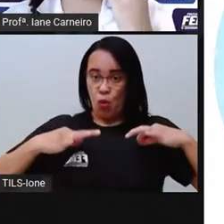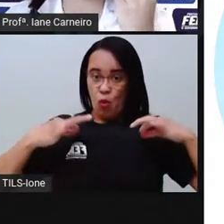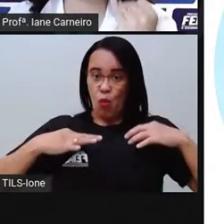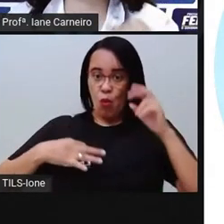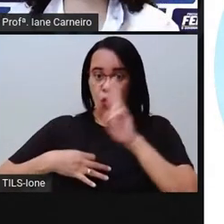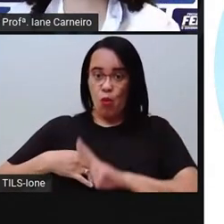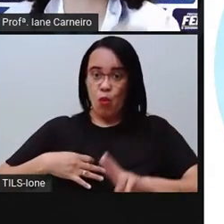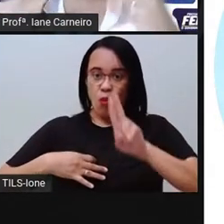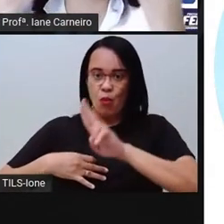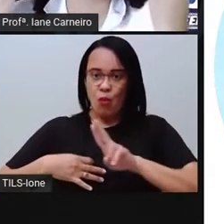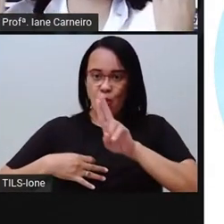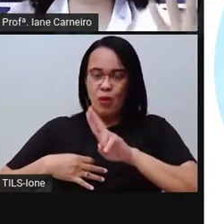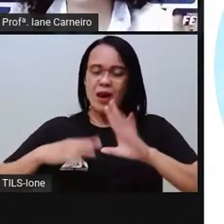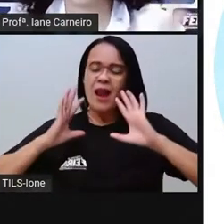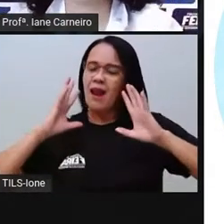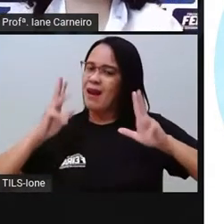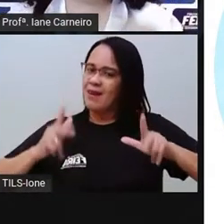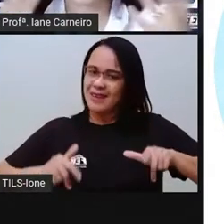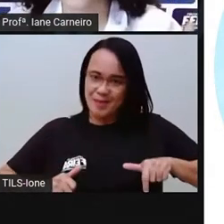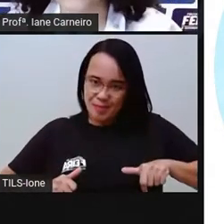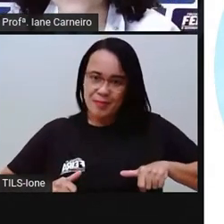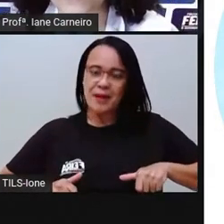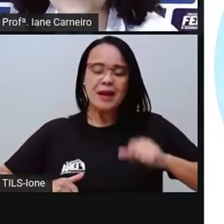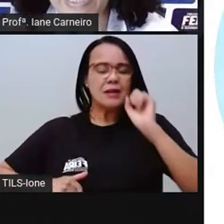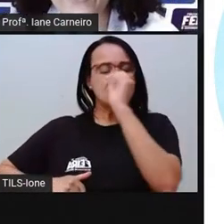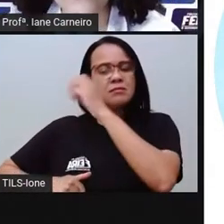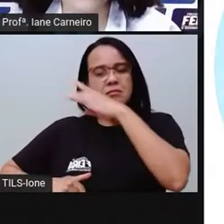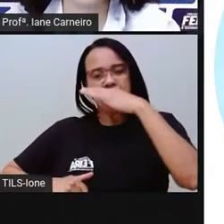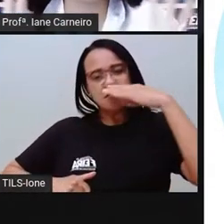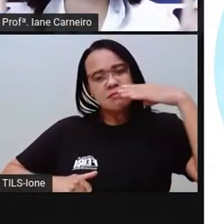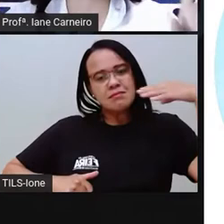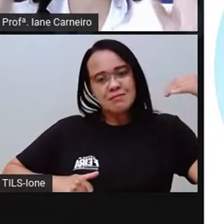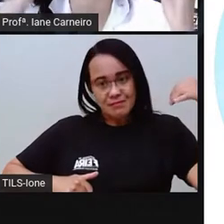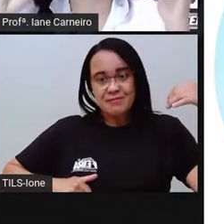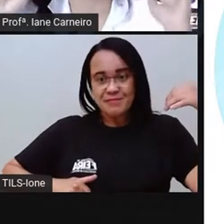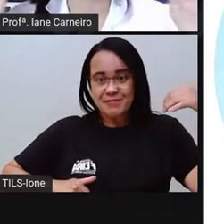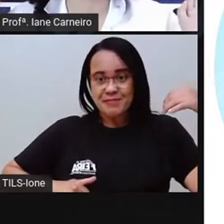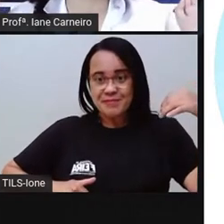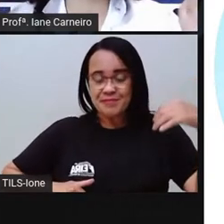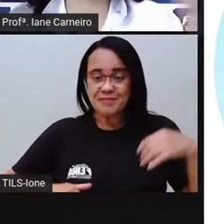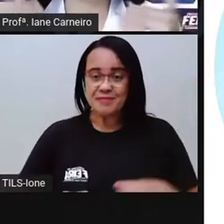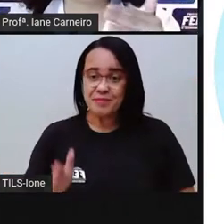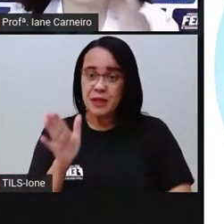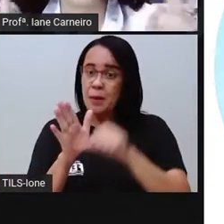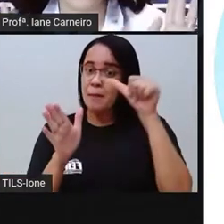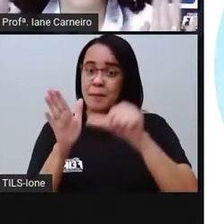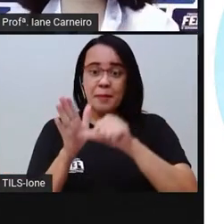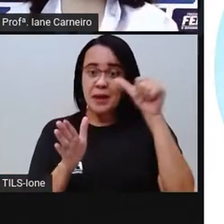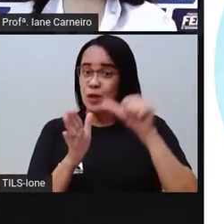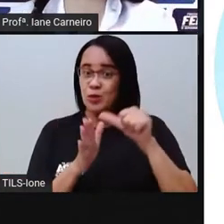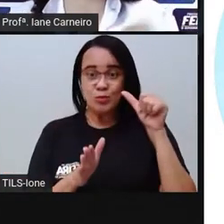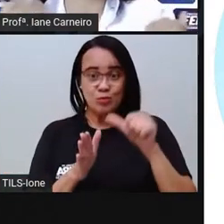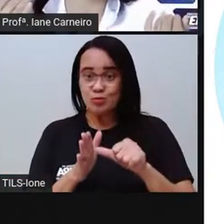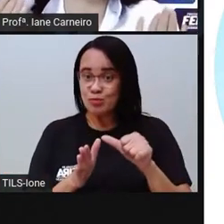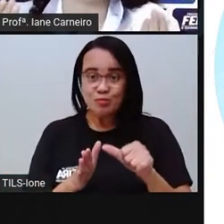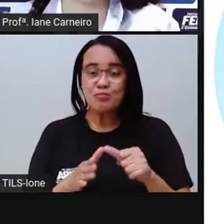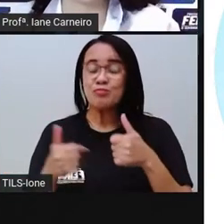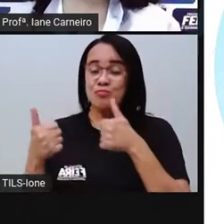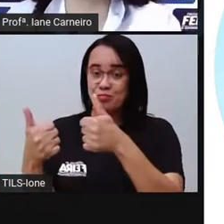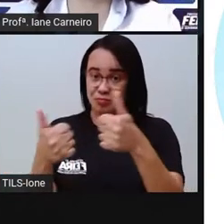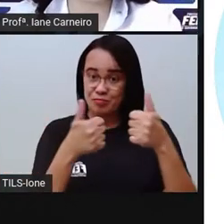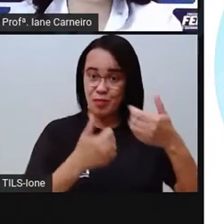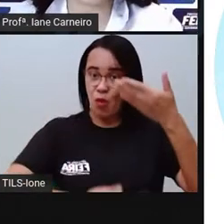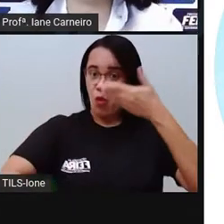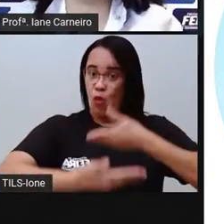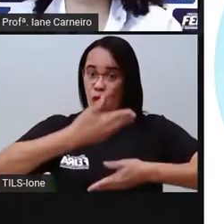Não, usar roupas limpas, cheirosas, tá certo? Então, isso aí, ó, é o primeiro passo para a gente ter um